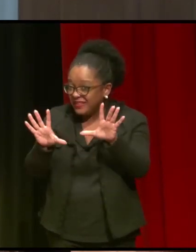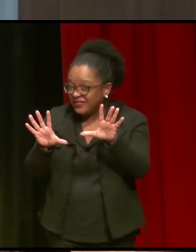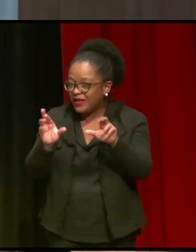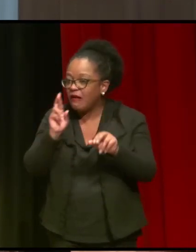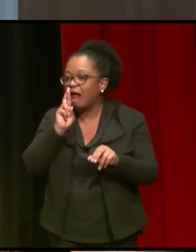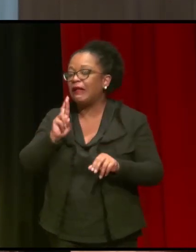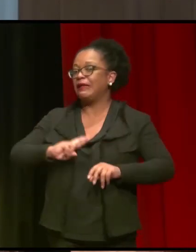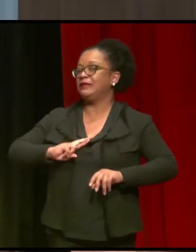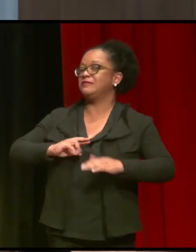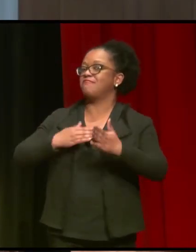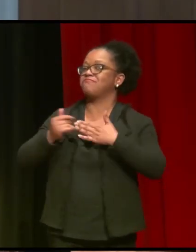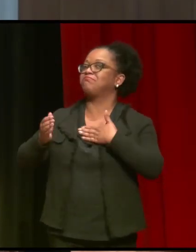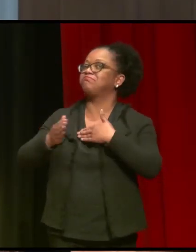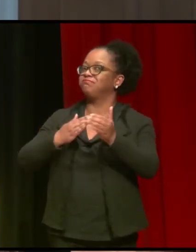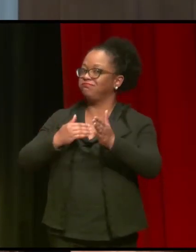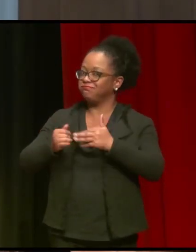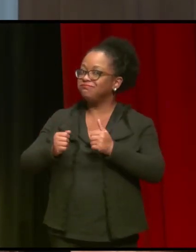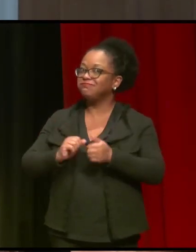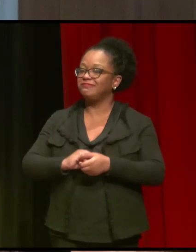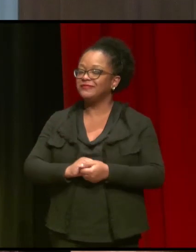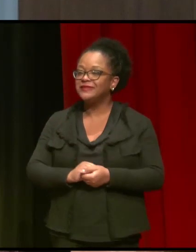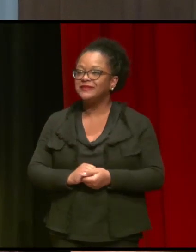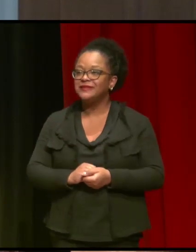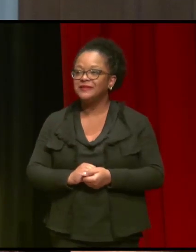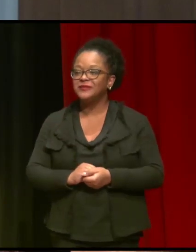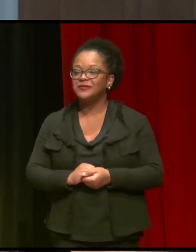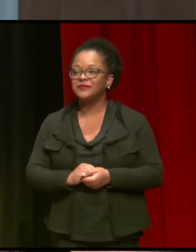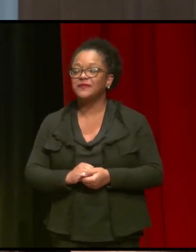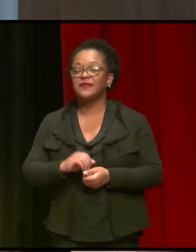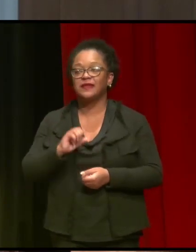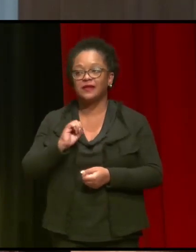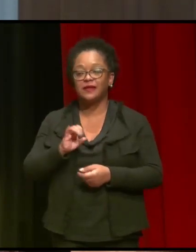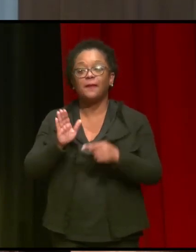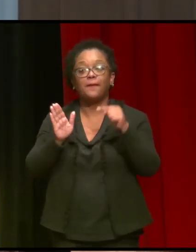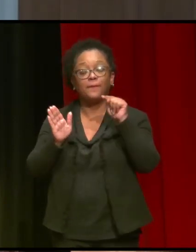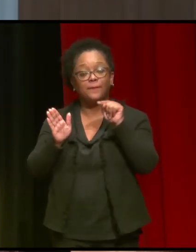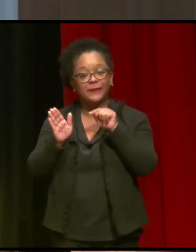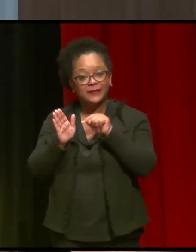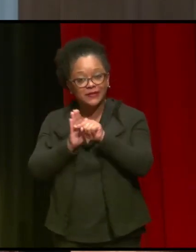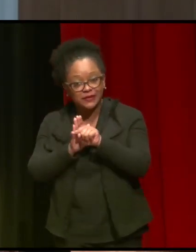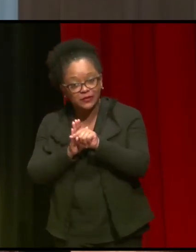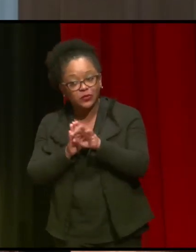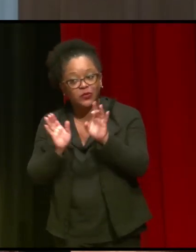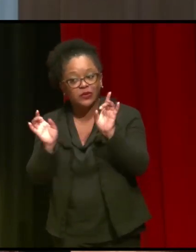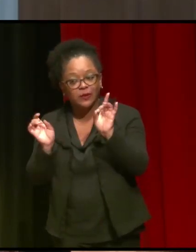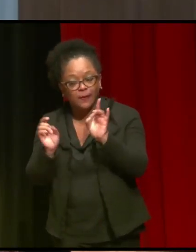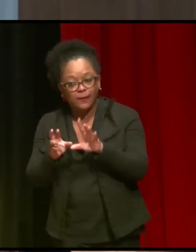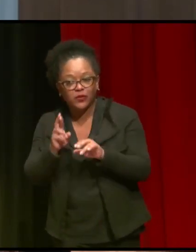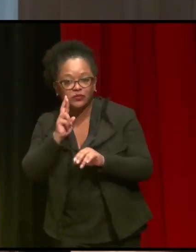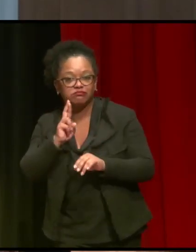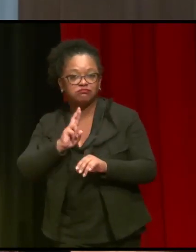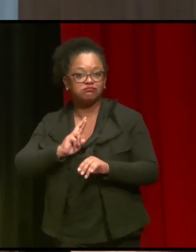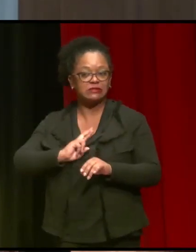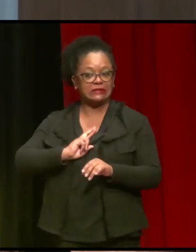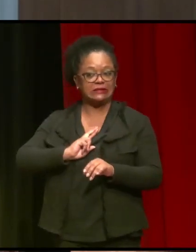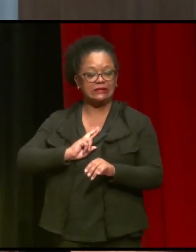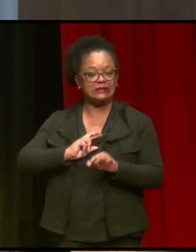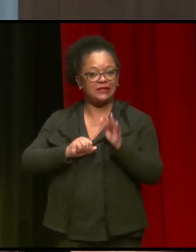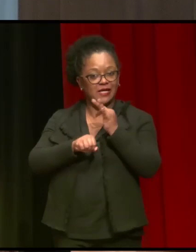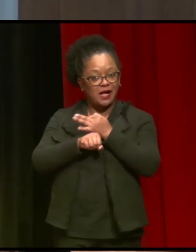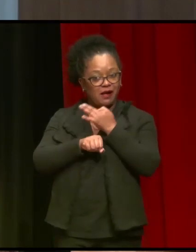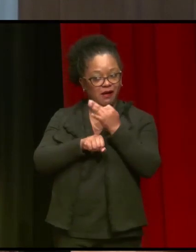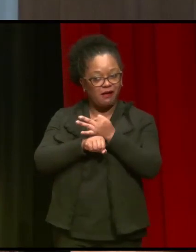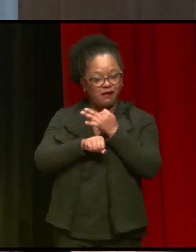falava muito sobre isso. Então, você quando pergunta, esteja preparado para resposta e